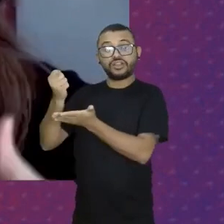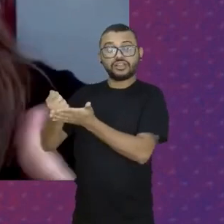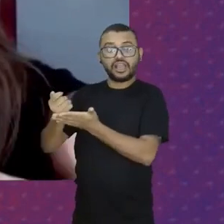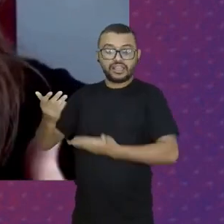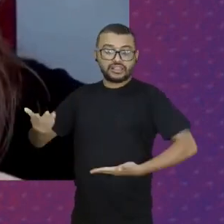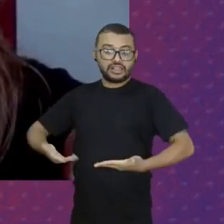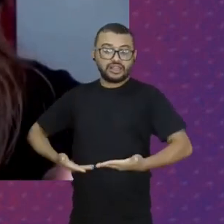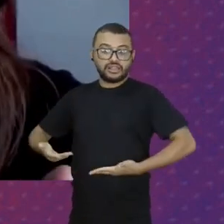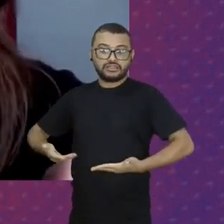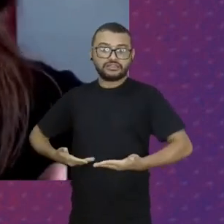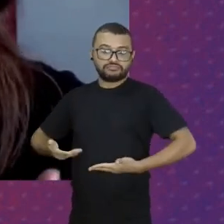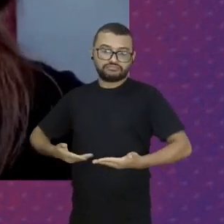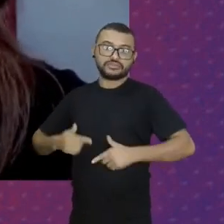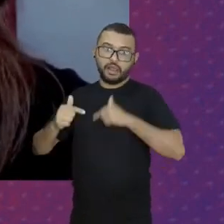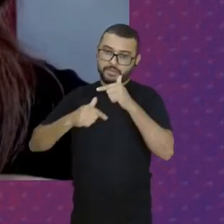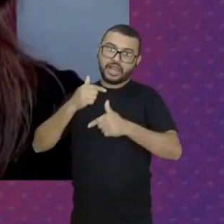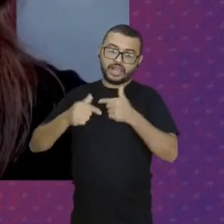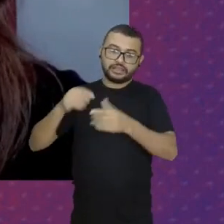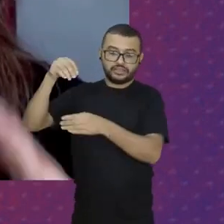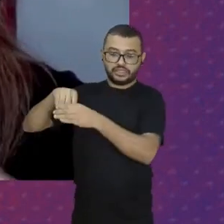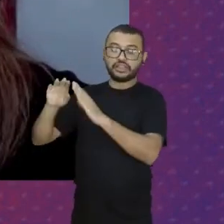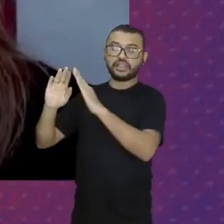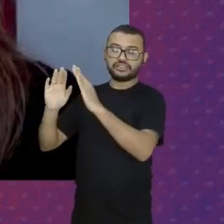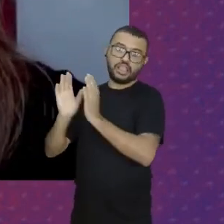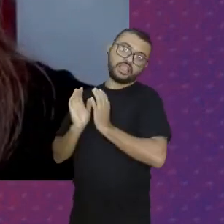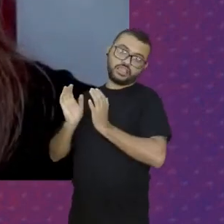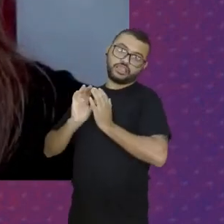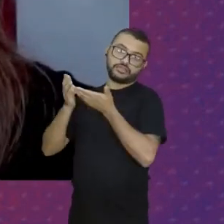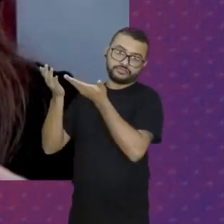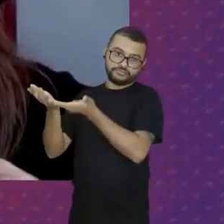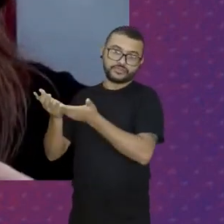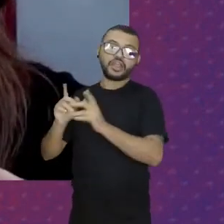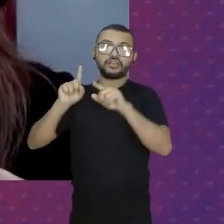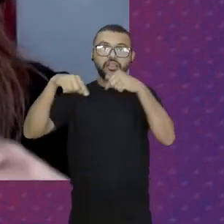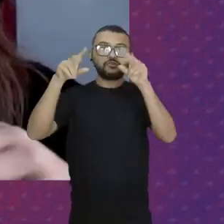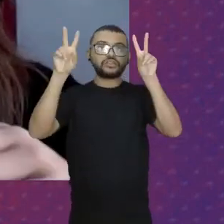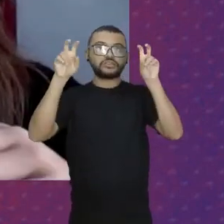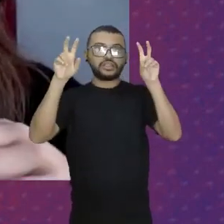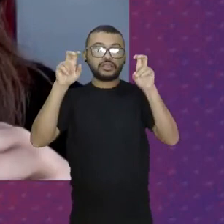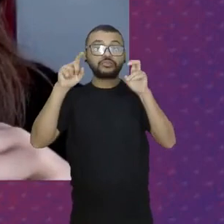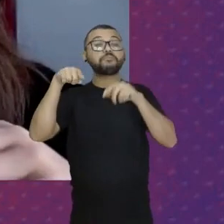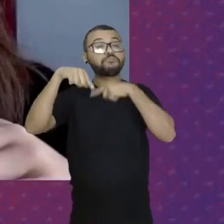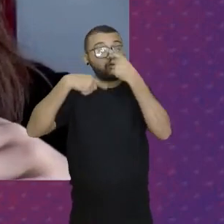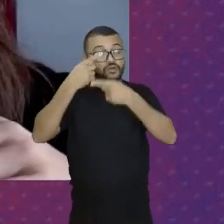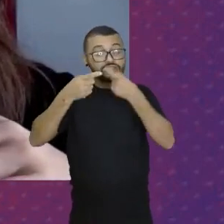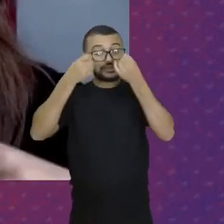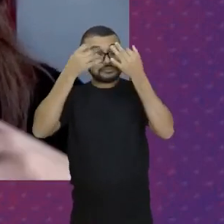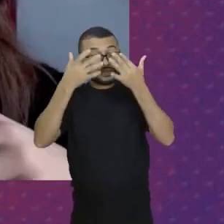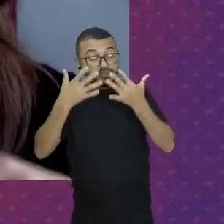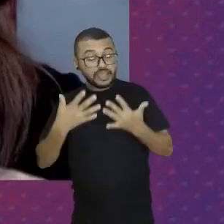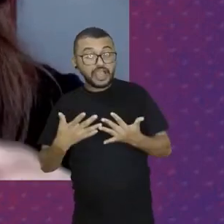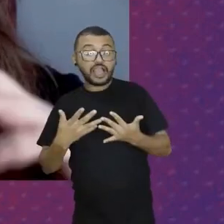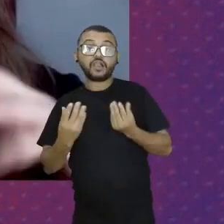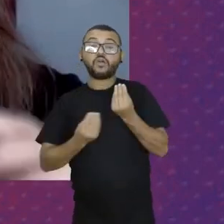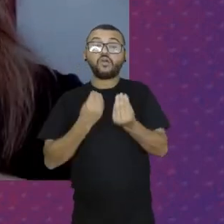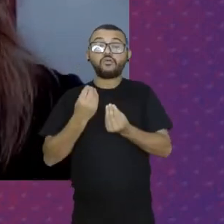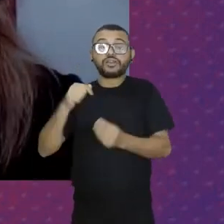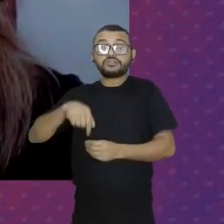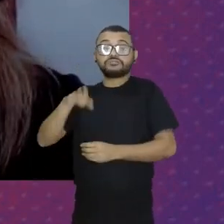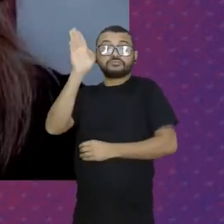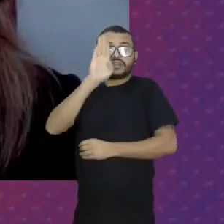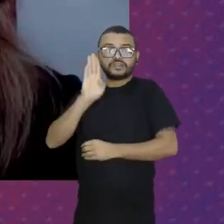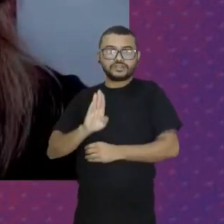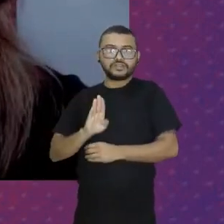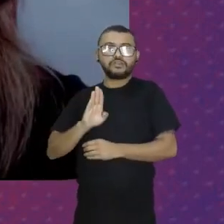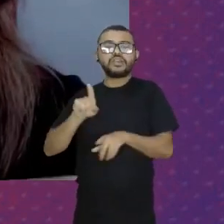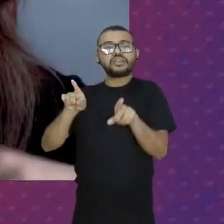de trabalhadoras domésticas, né? E aí, esse é um assunto para nós fundamental, a gente entender como que no Brasil e também em